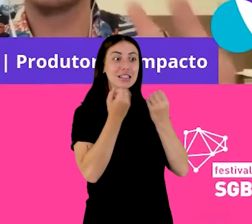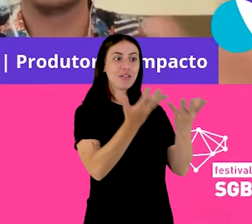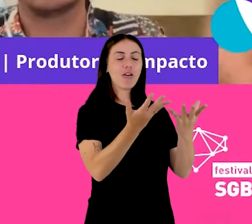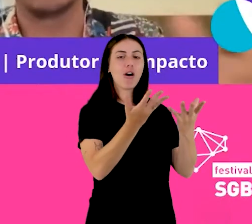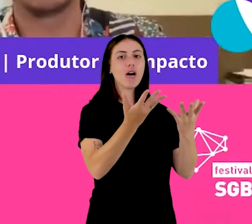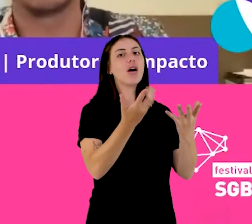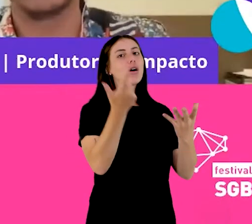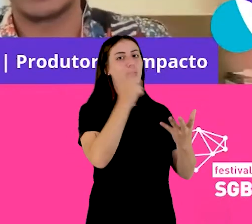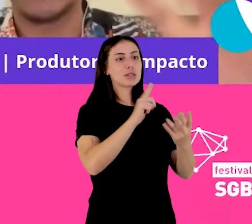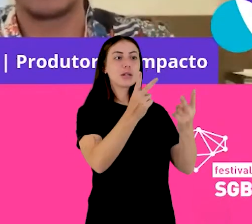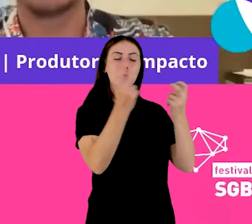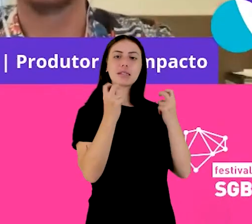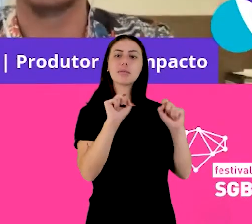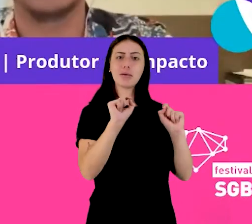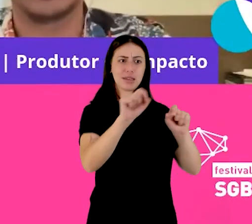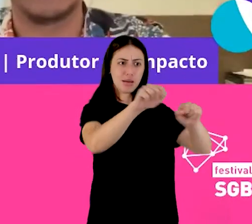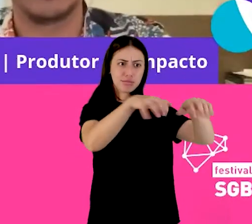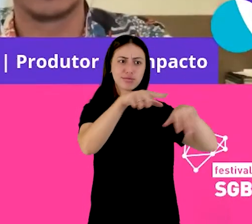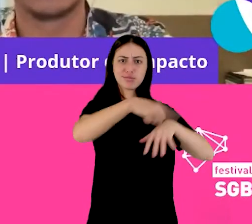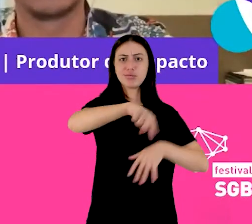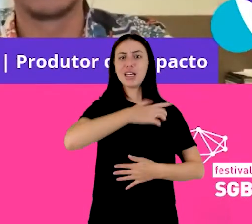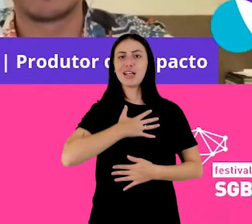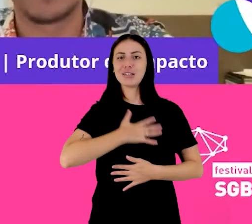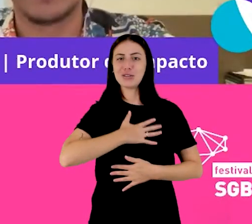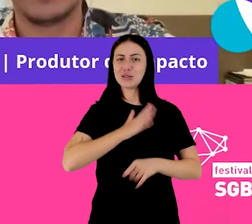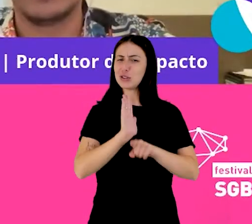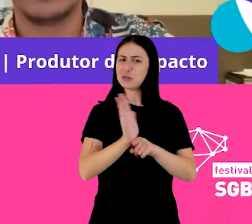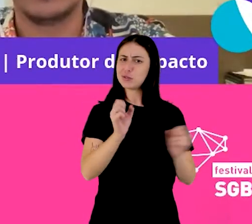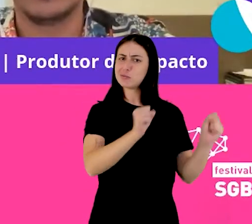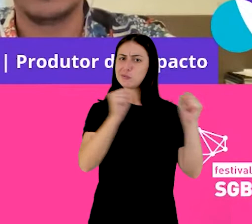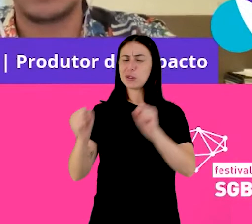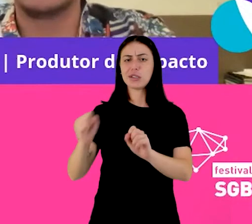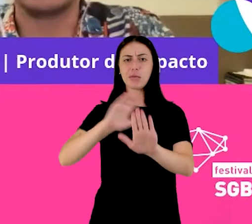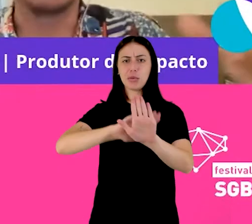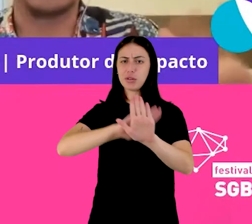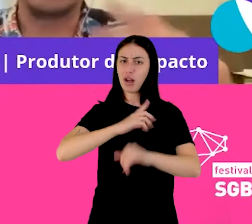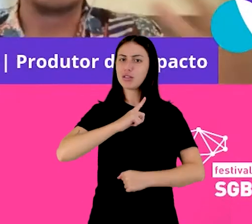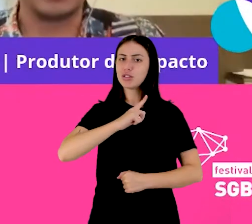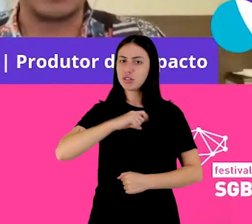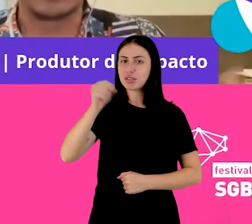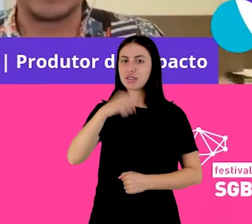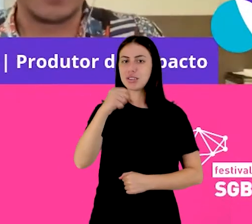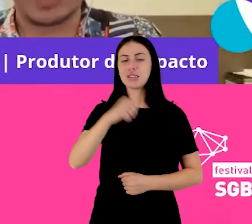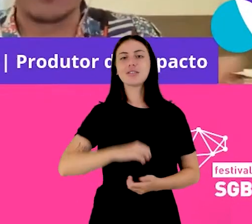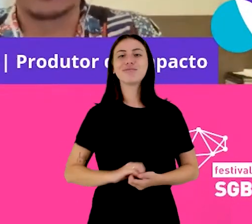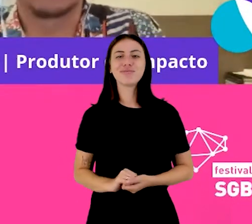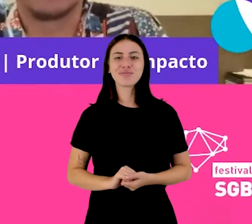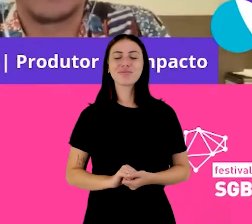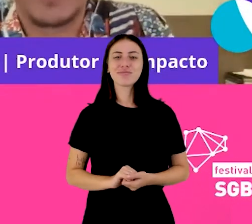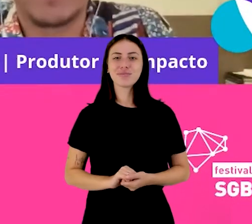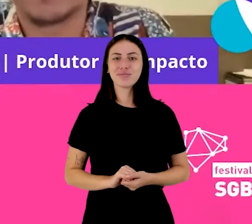para afinar, né? E dessa forma, o final do que está o filme hoje. E aí foi muita alegria, porque a gente percebeu que era